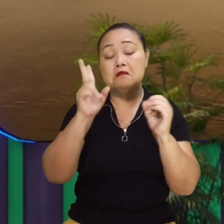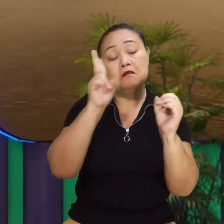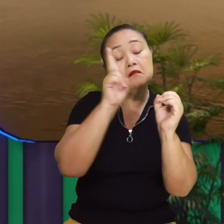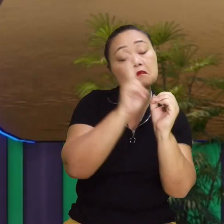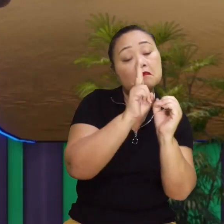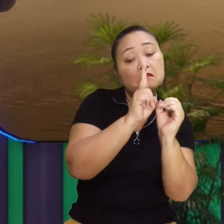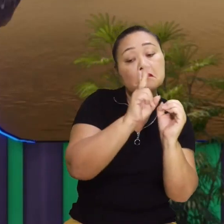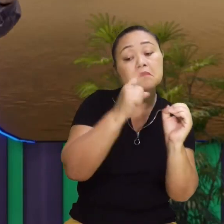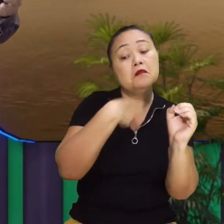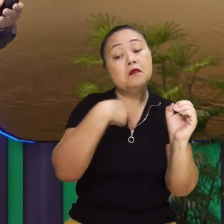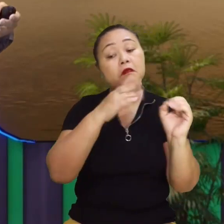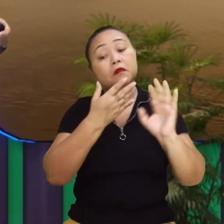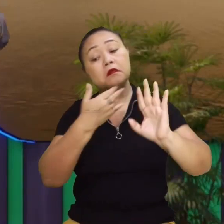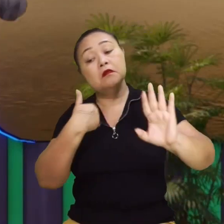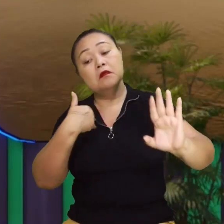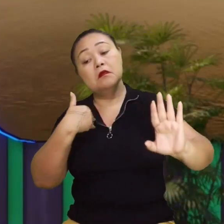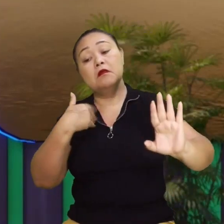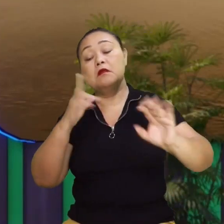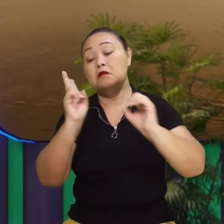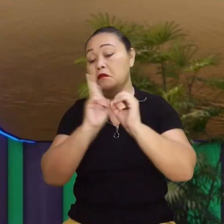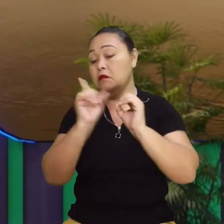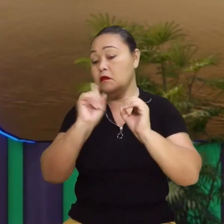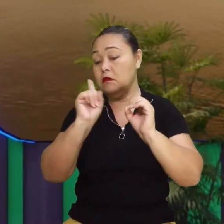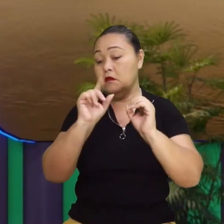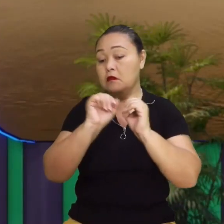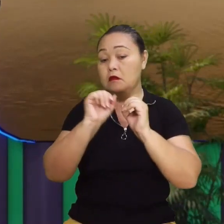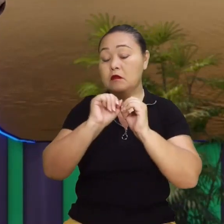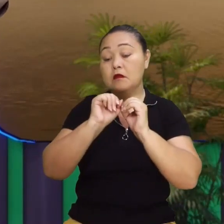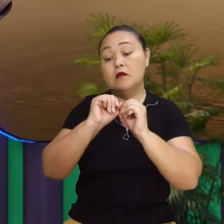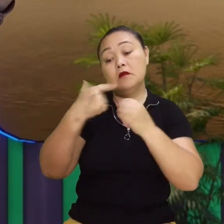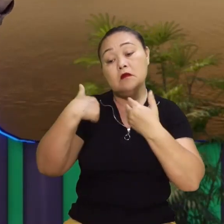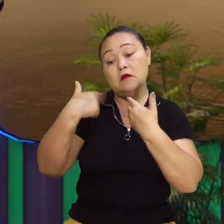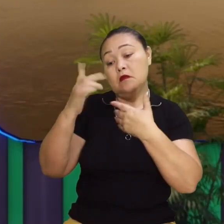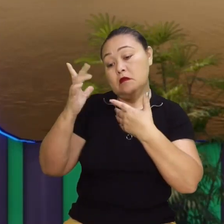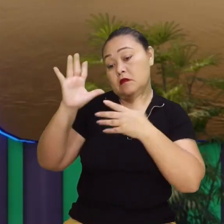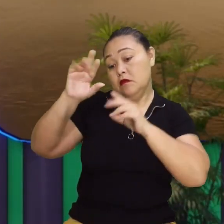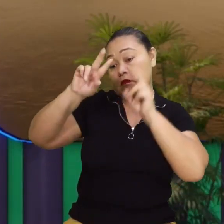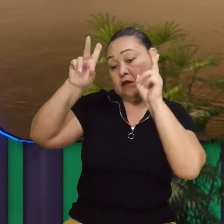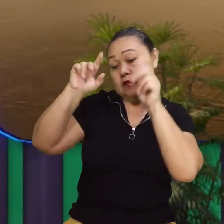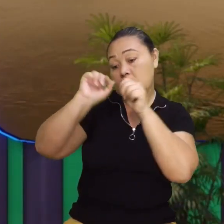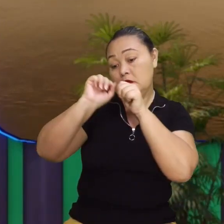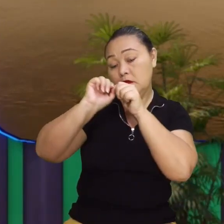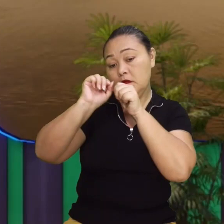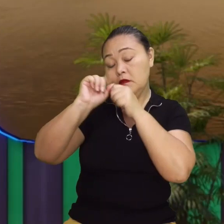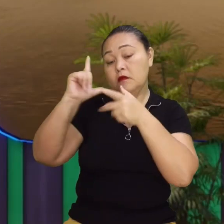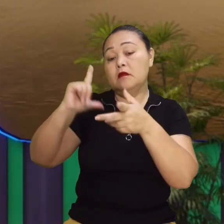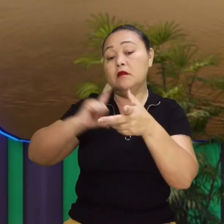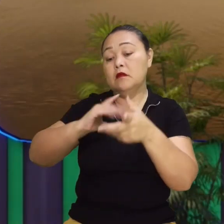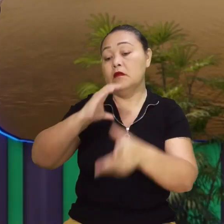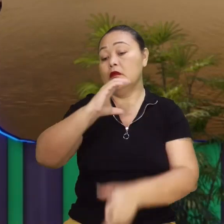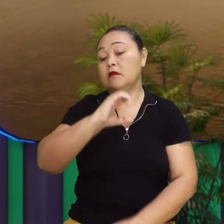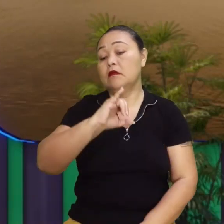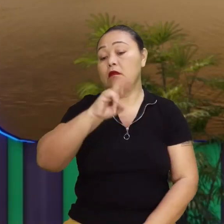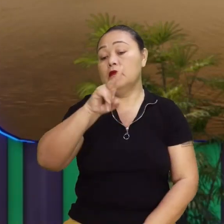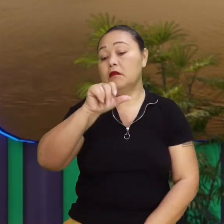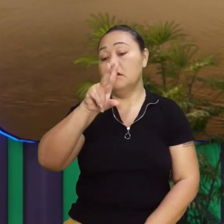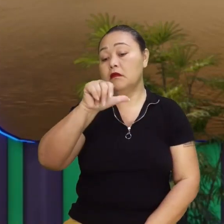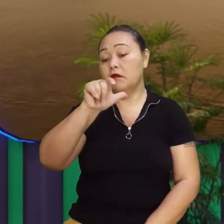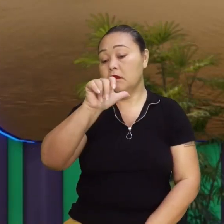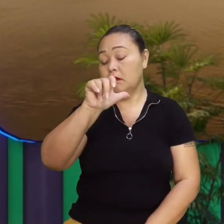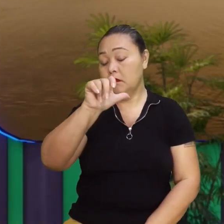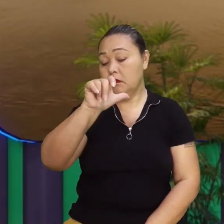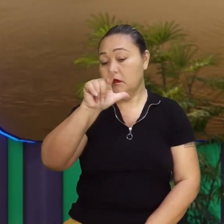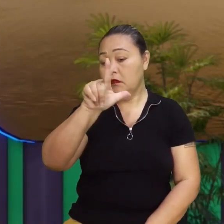indígenas não indígenas entre aspas civilizado porque isso é muito complexo falar o que é civilizado